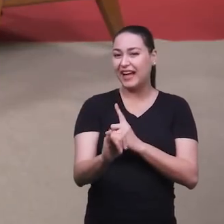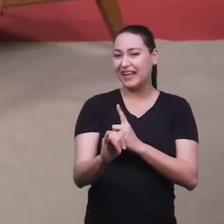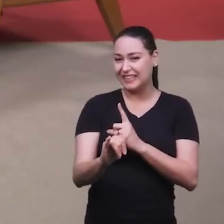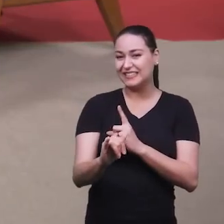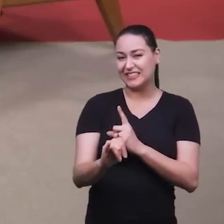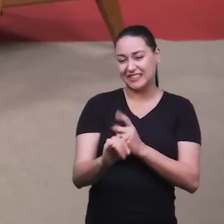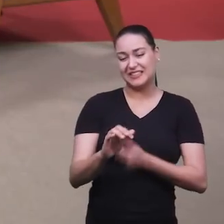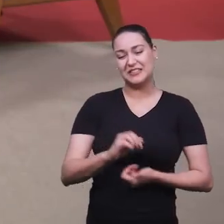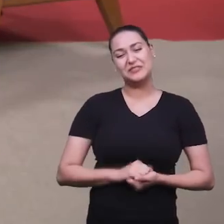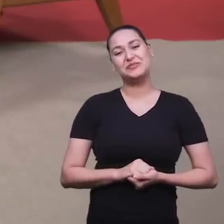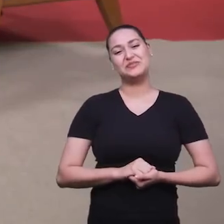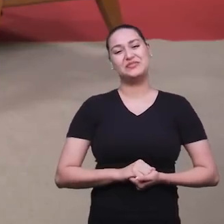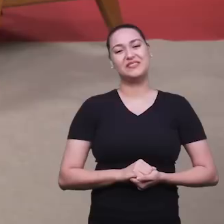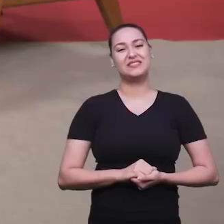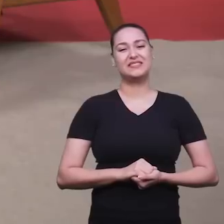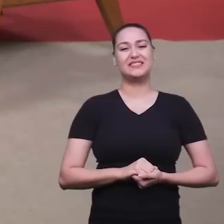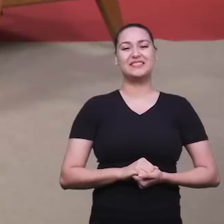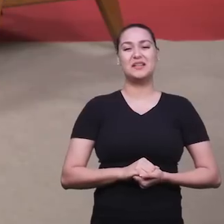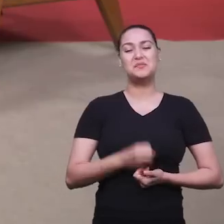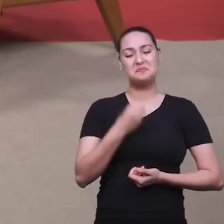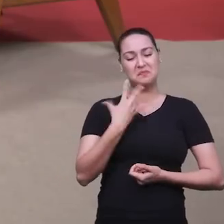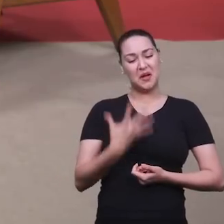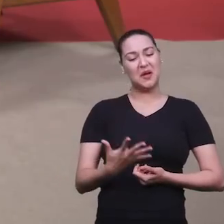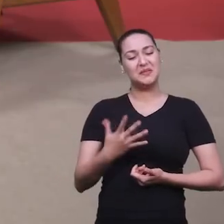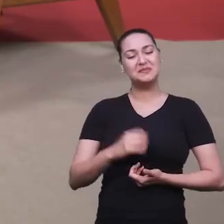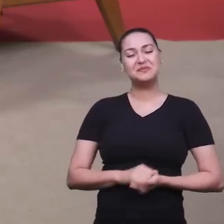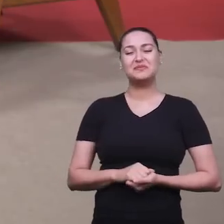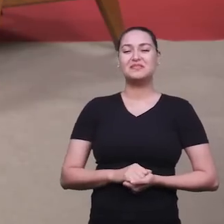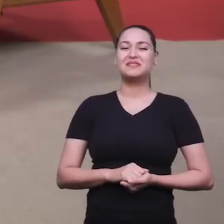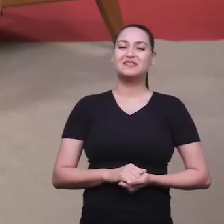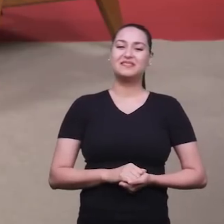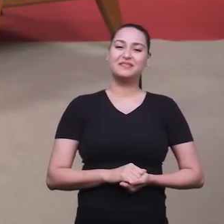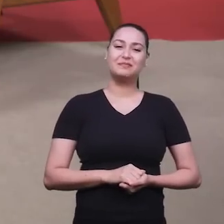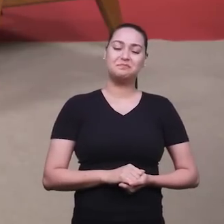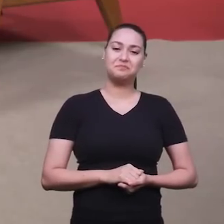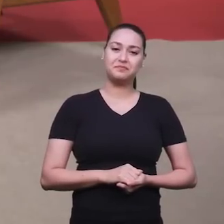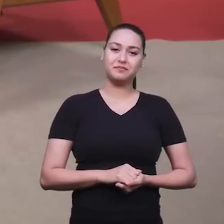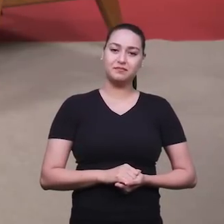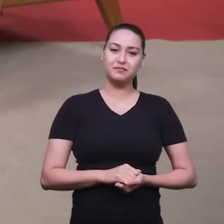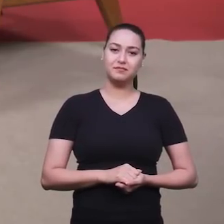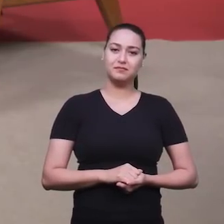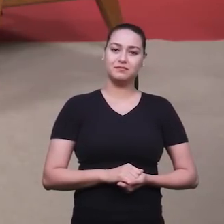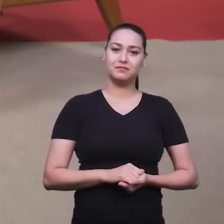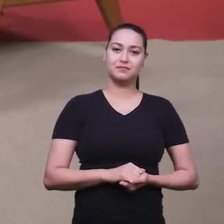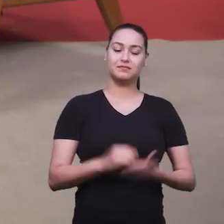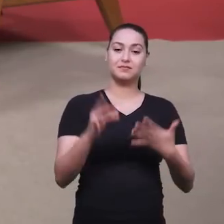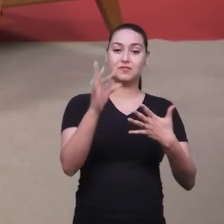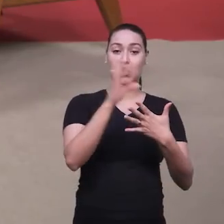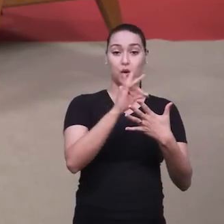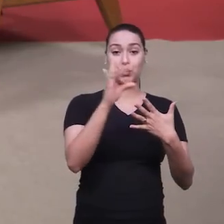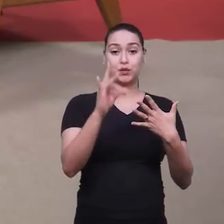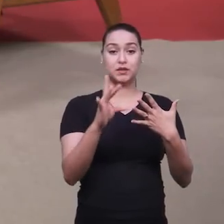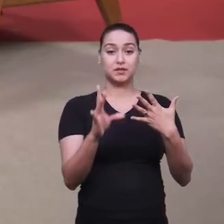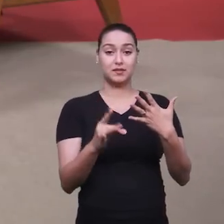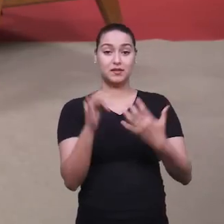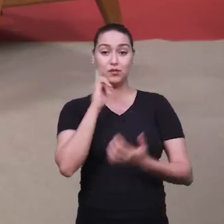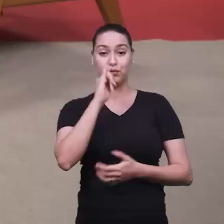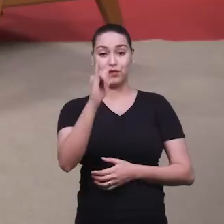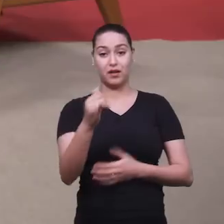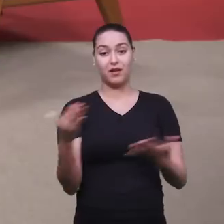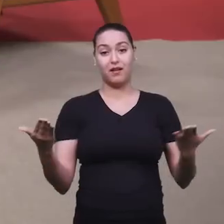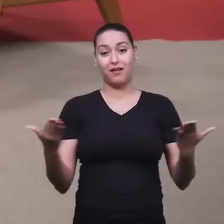espiritual. Somente espiritual. A aplicação profética exatamente. Vou deixar desse isso bem texto. claro. Perfeito, muito bom, Daniel. Mas dentro desse